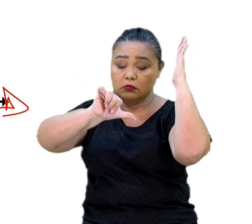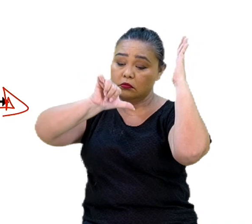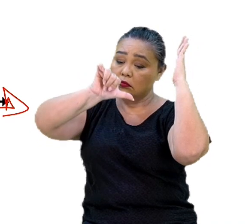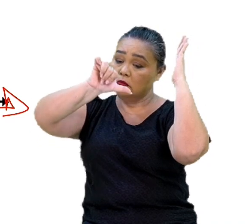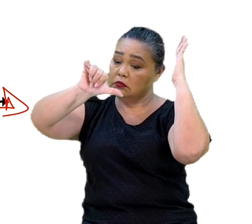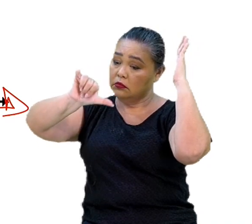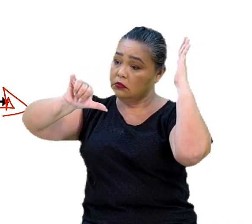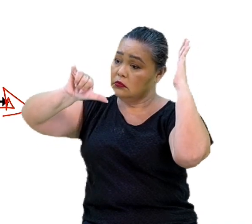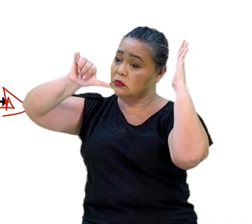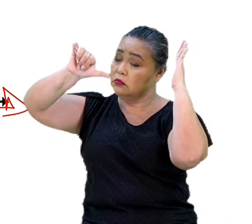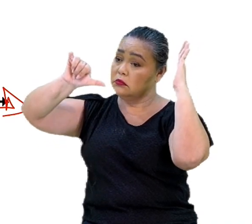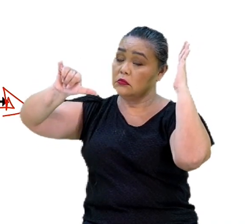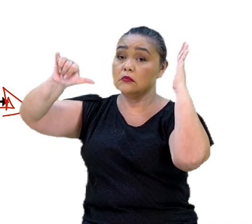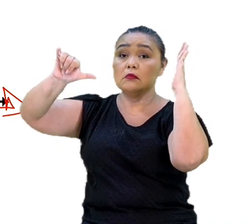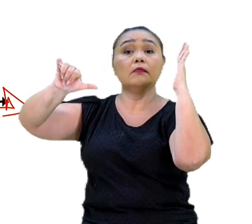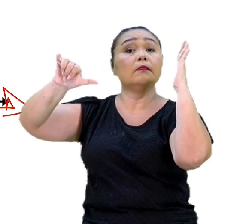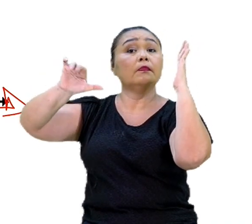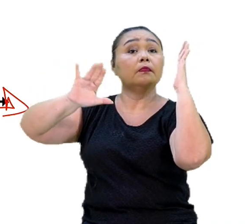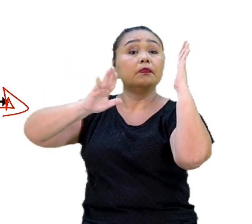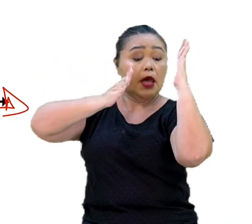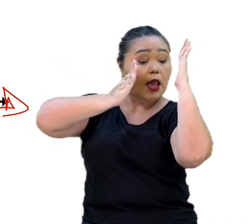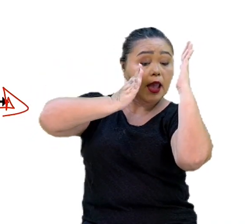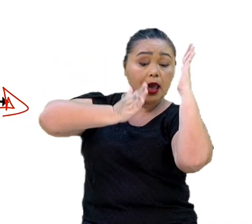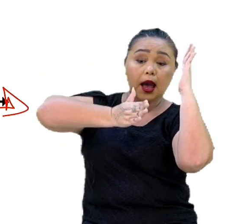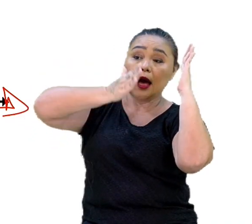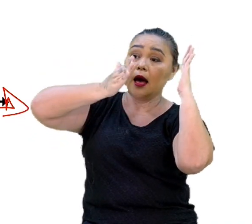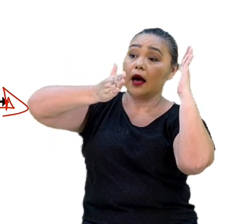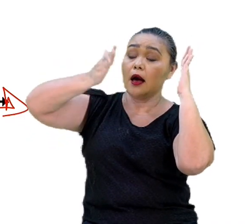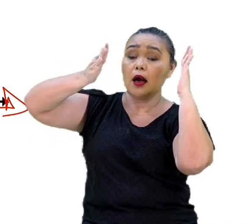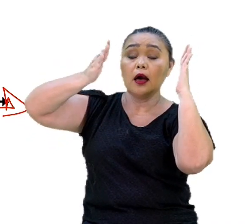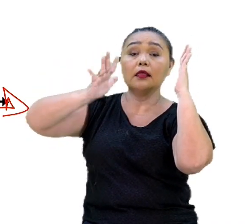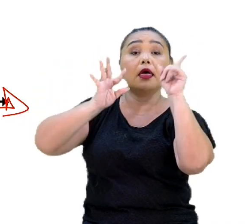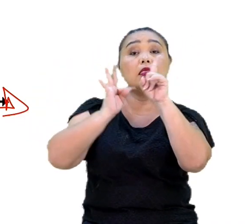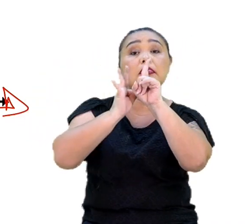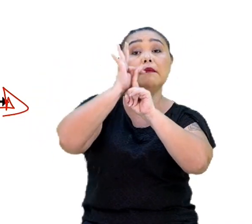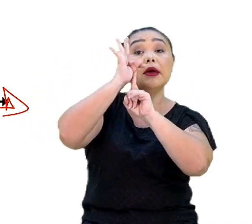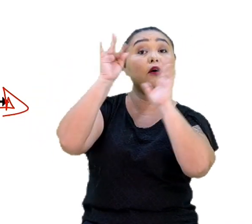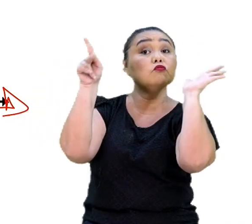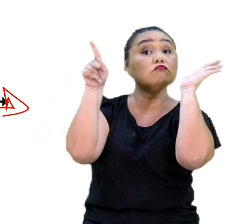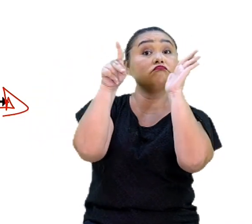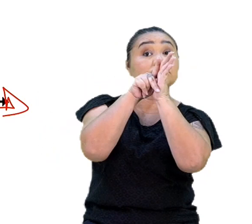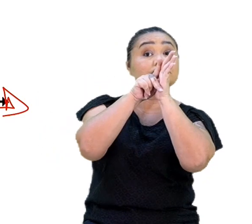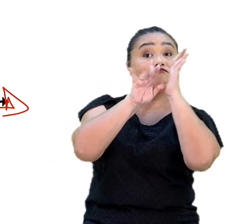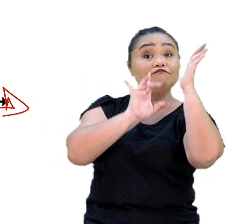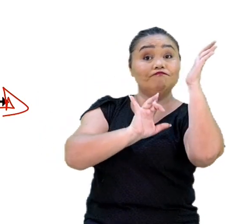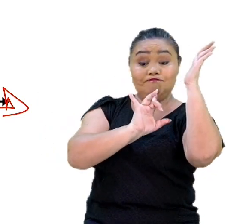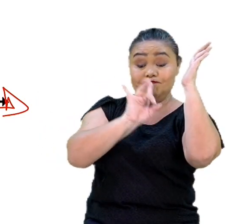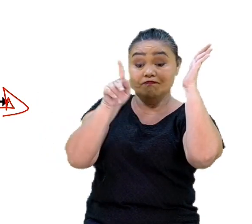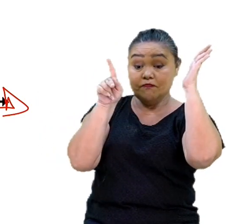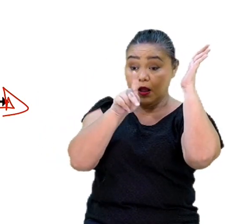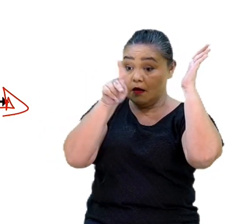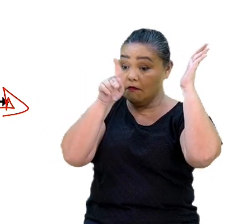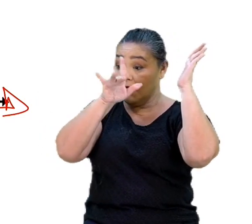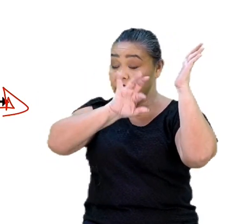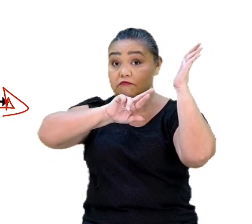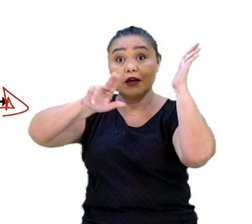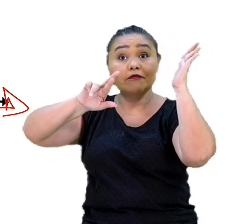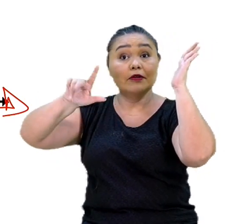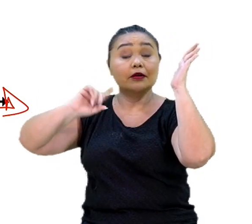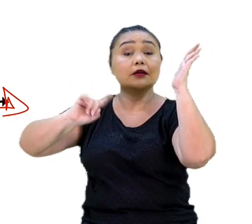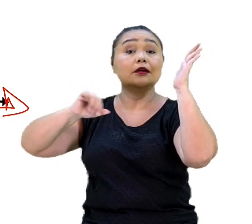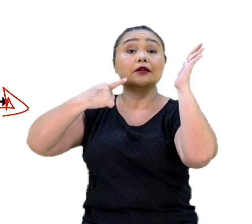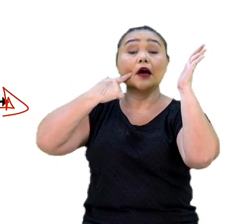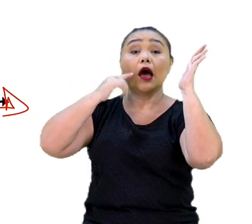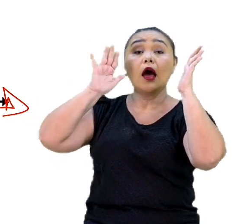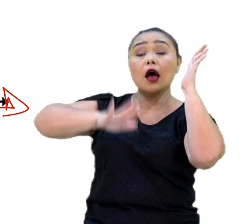das substâncias. Cada uma na sua temperatura específica. Algumas, na temperatura ambiente, elas já